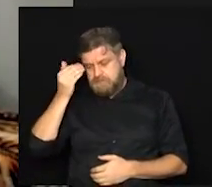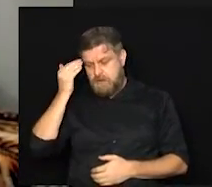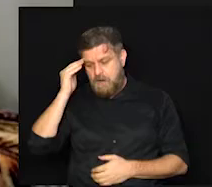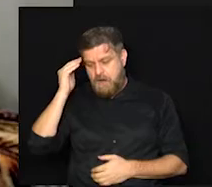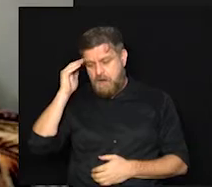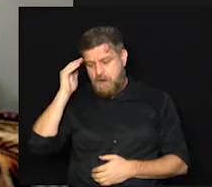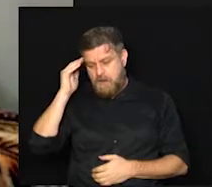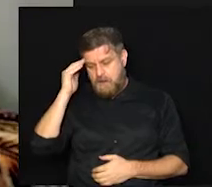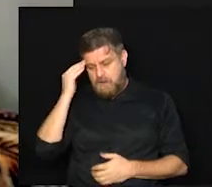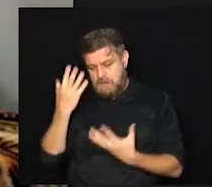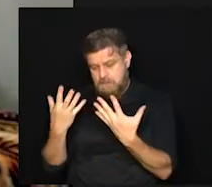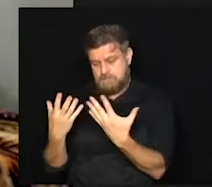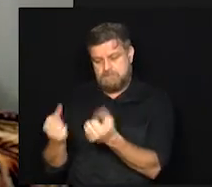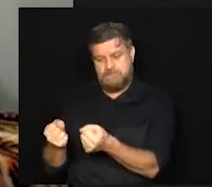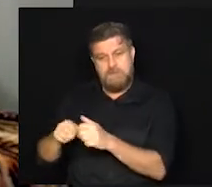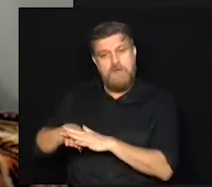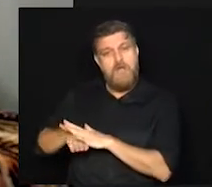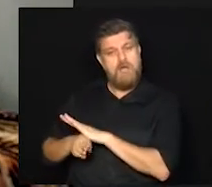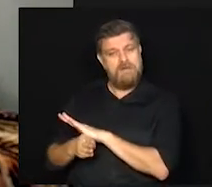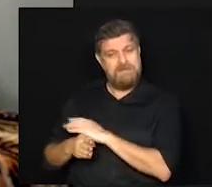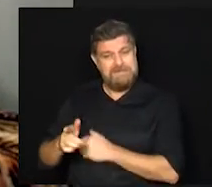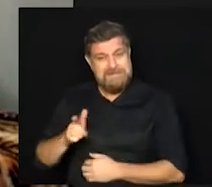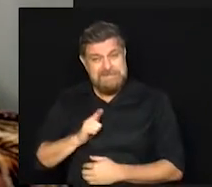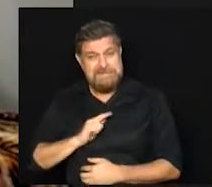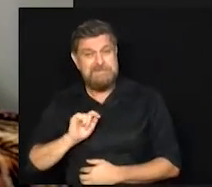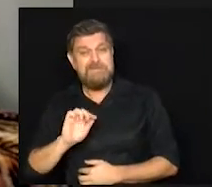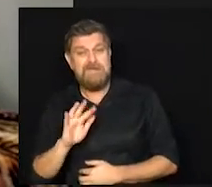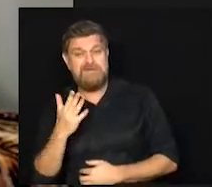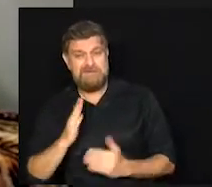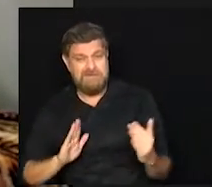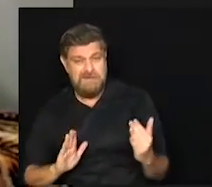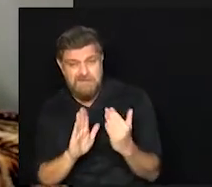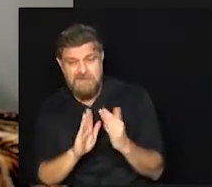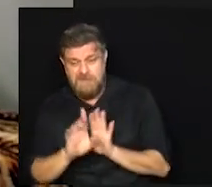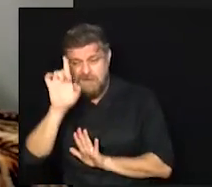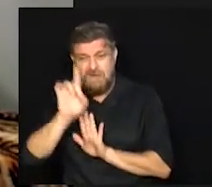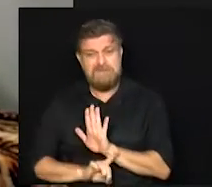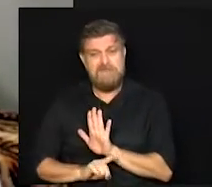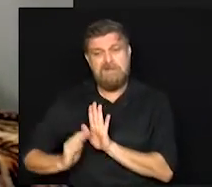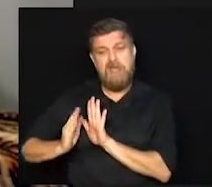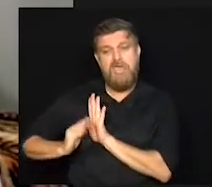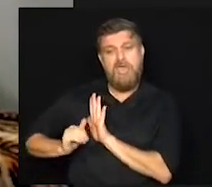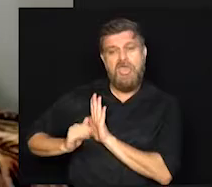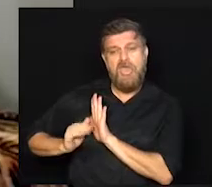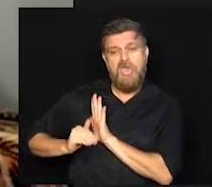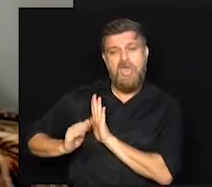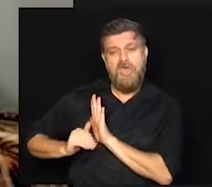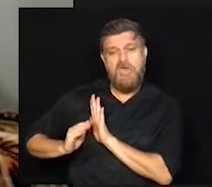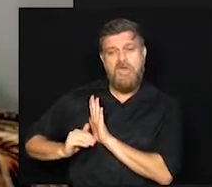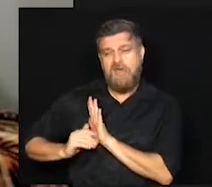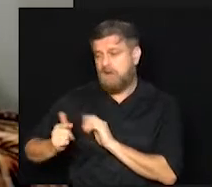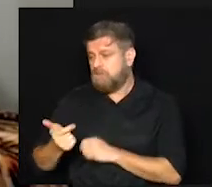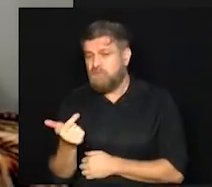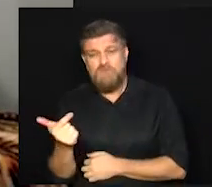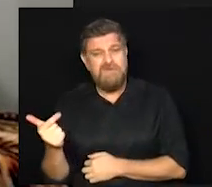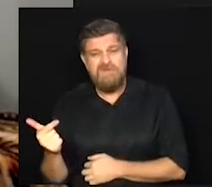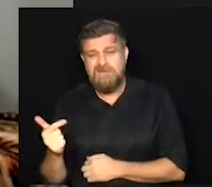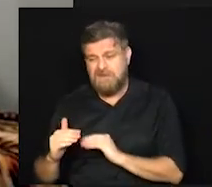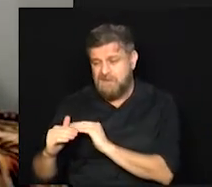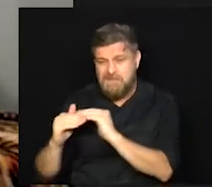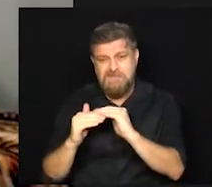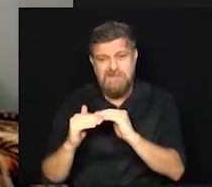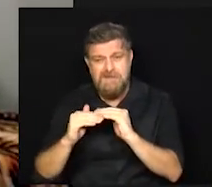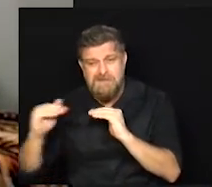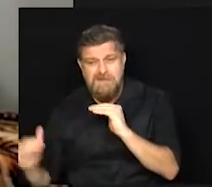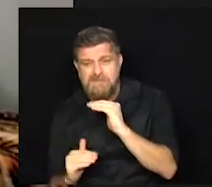você se acostumar. E ainda você se depara com os seus direitos não está sendo ali colocado. Então, você